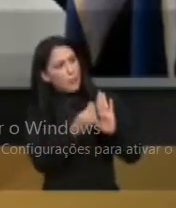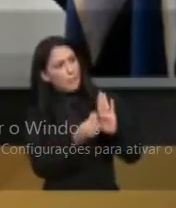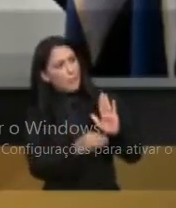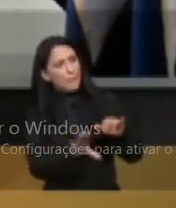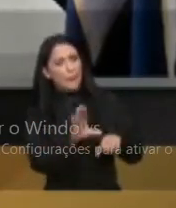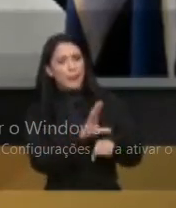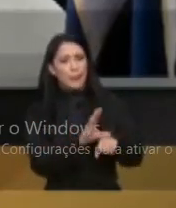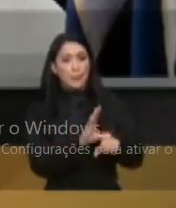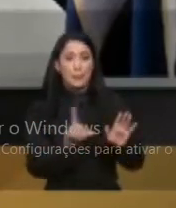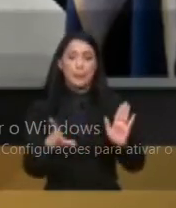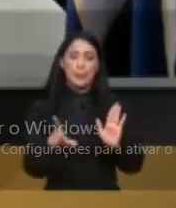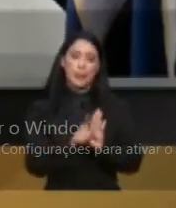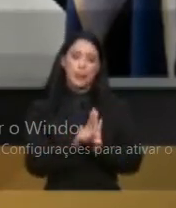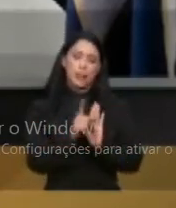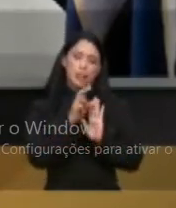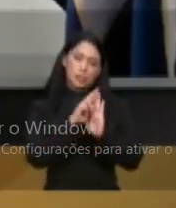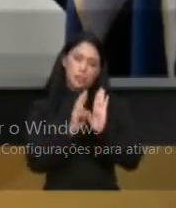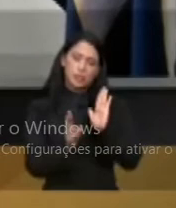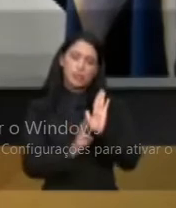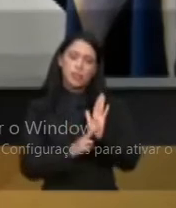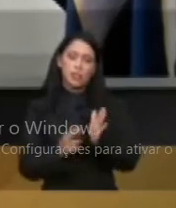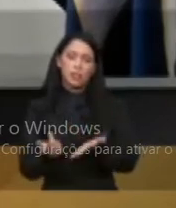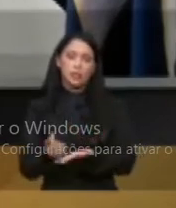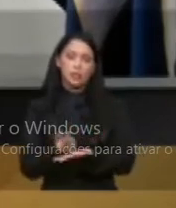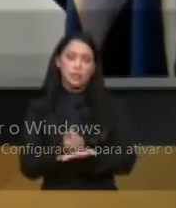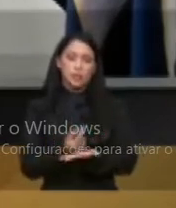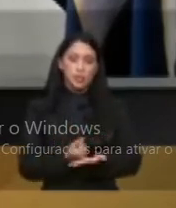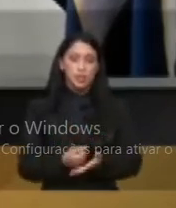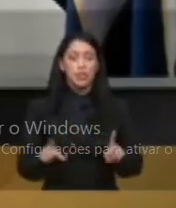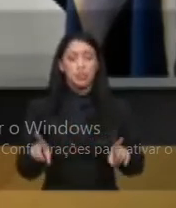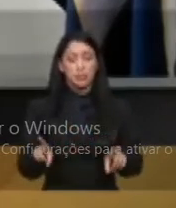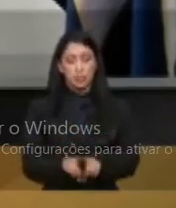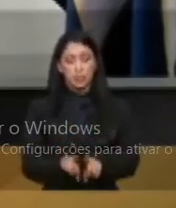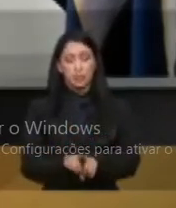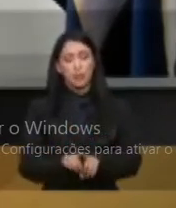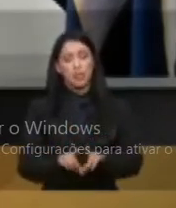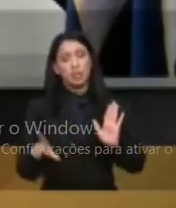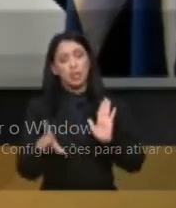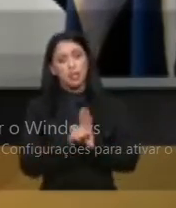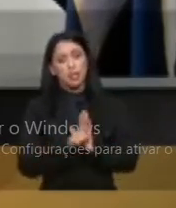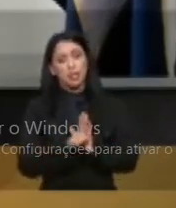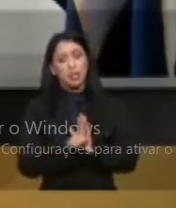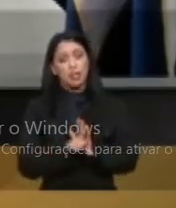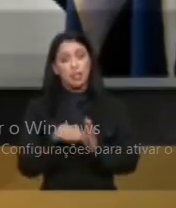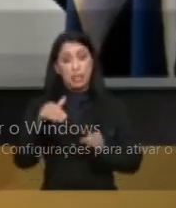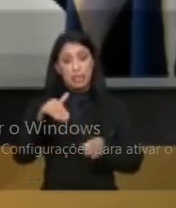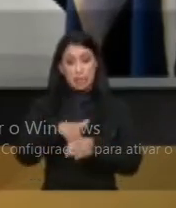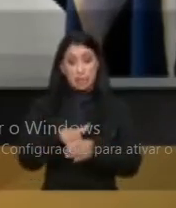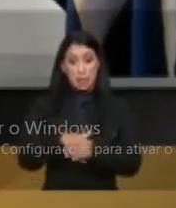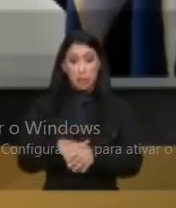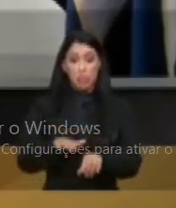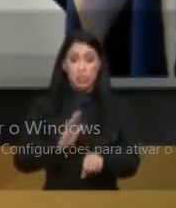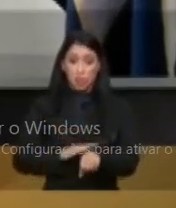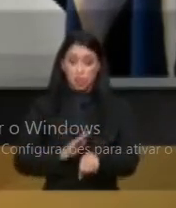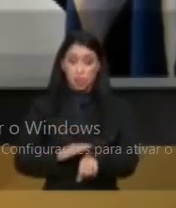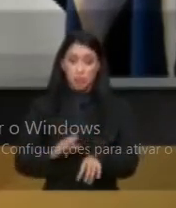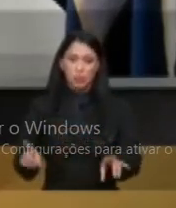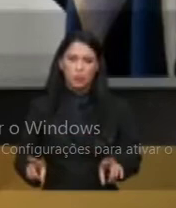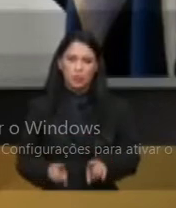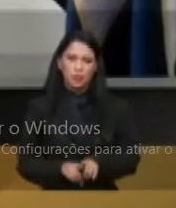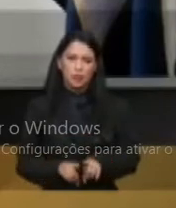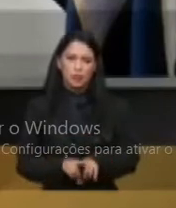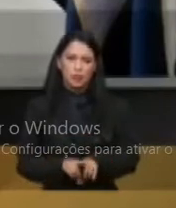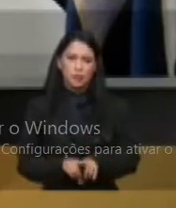de dispositivos infraconstitucionais constantes da Lei de Responsabilidade Fiscal e da Lei das Eleições. Ainda